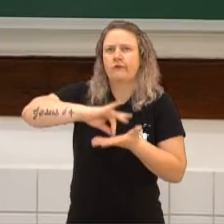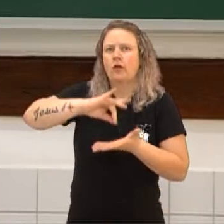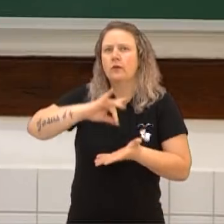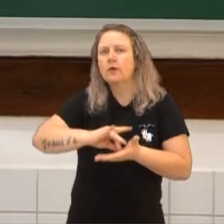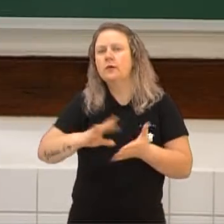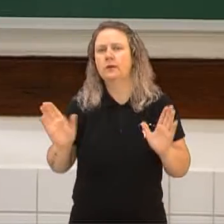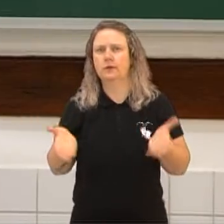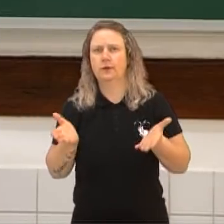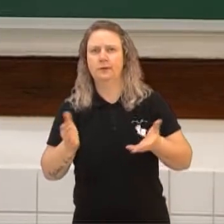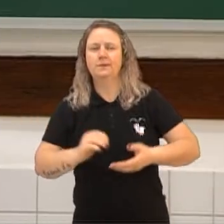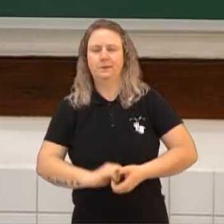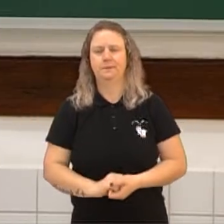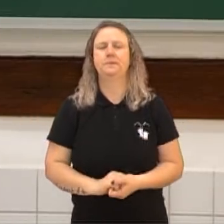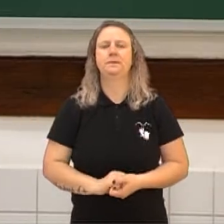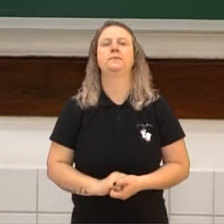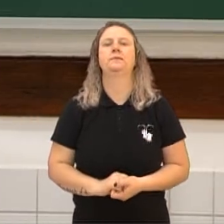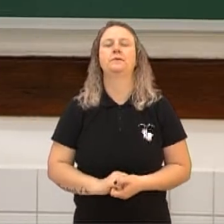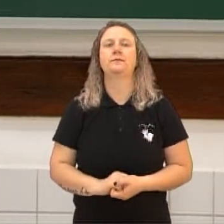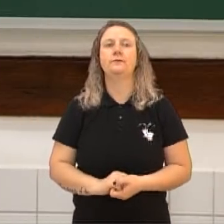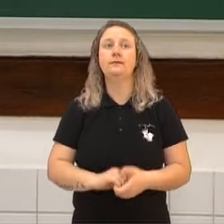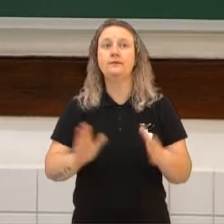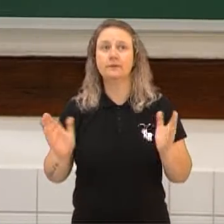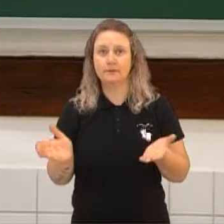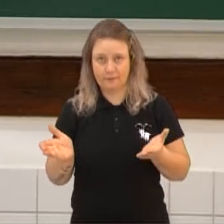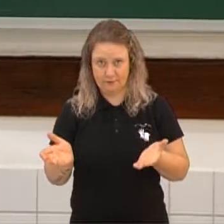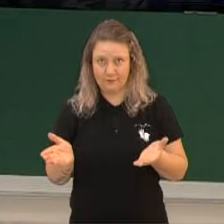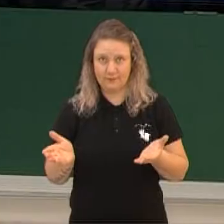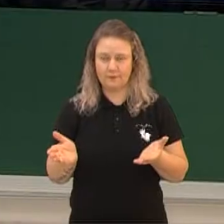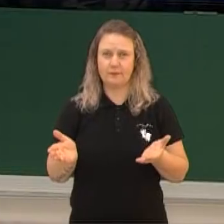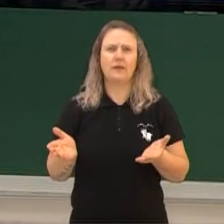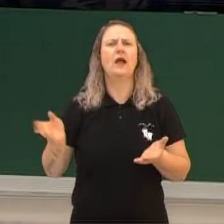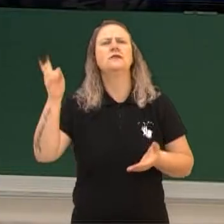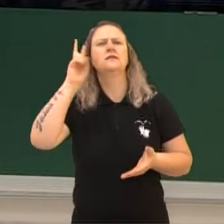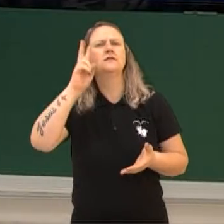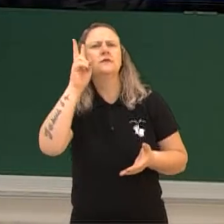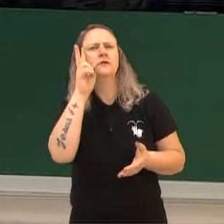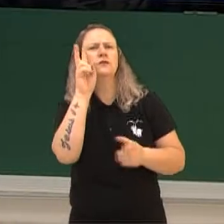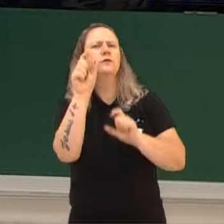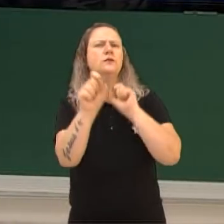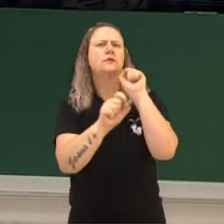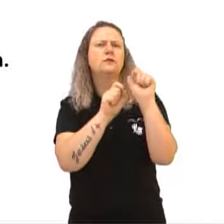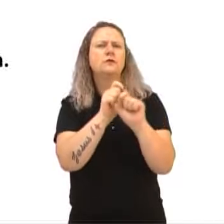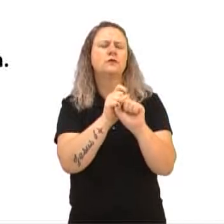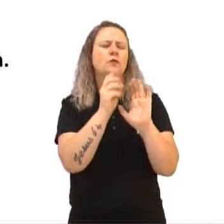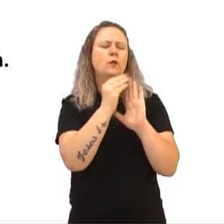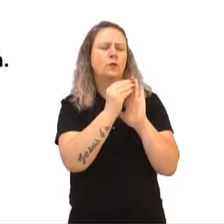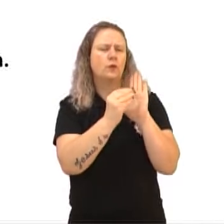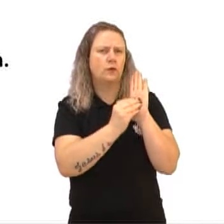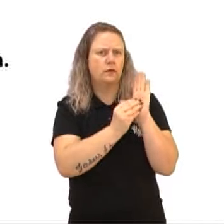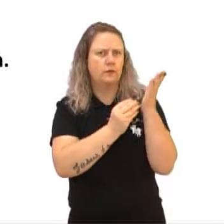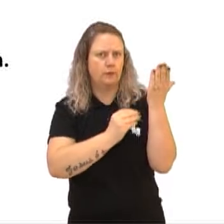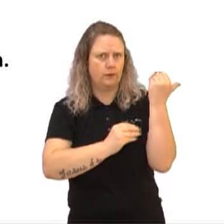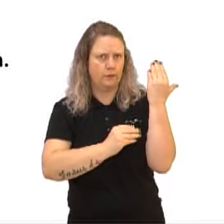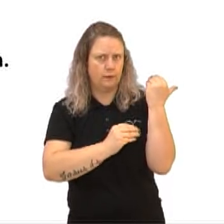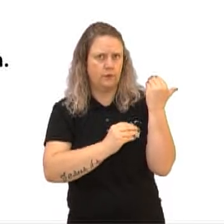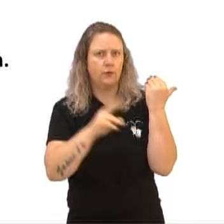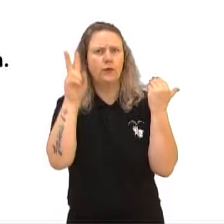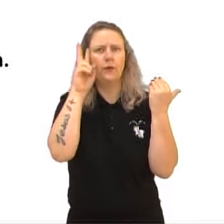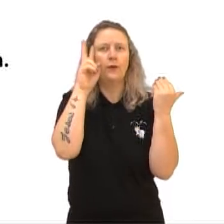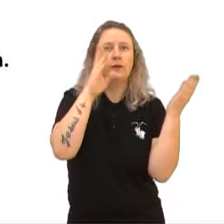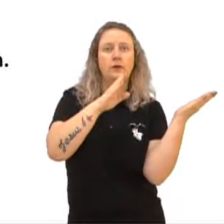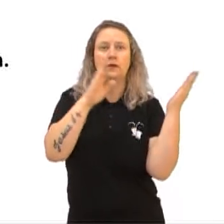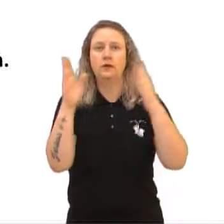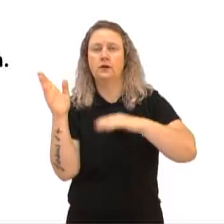presenciais no momento, tá? Então, gostaria de lembrá-los um pouquinho da aula anterior, nós falamos sobre a história da